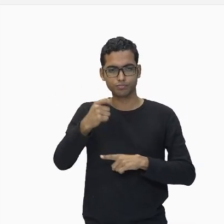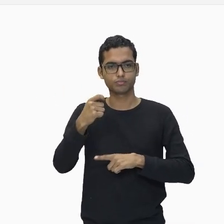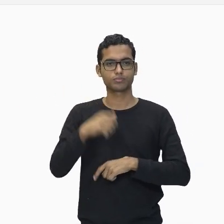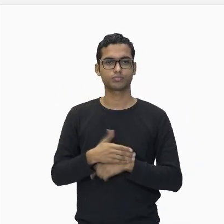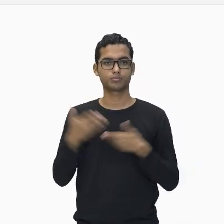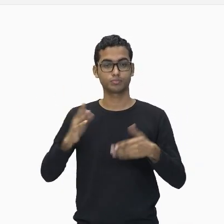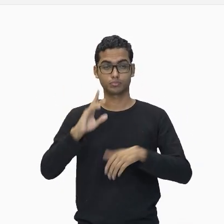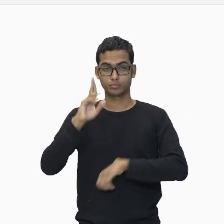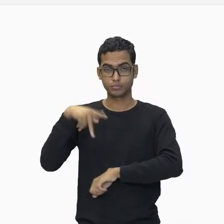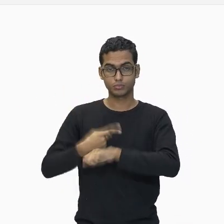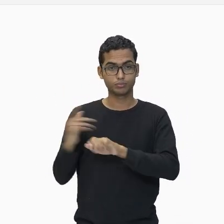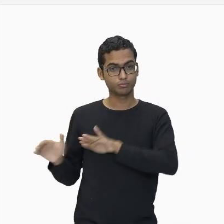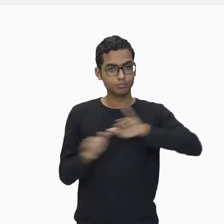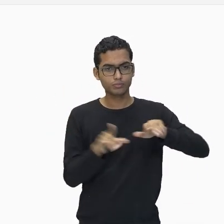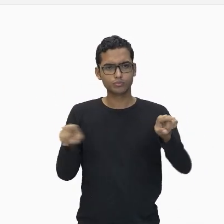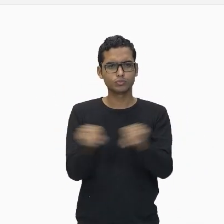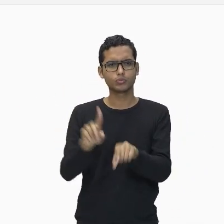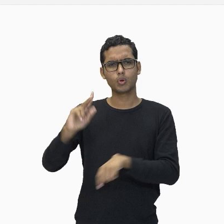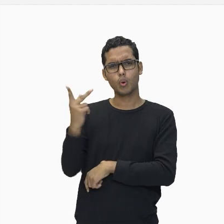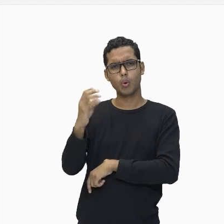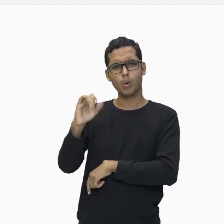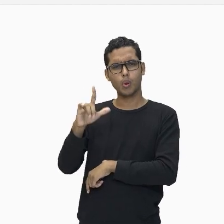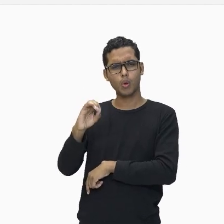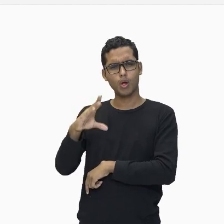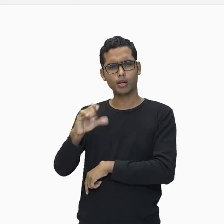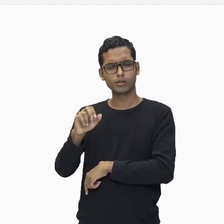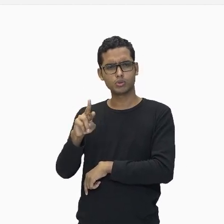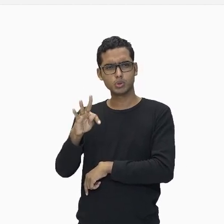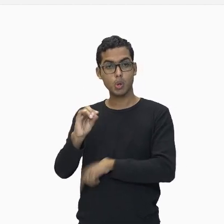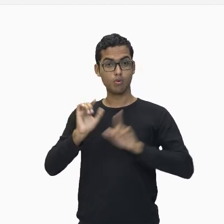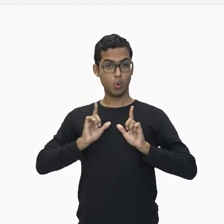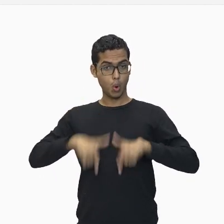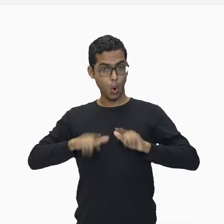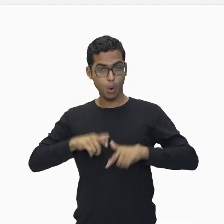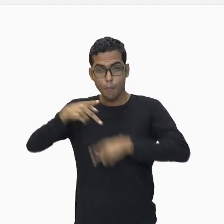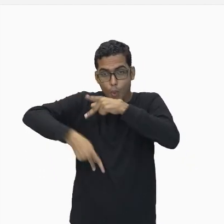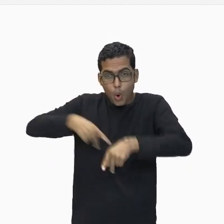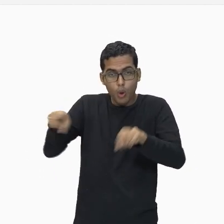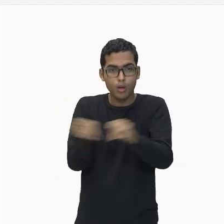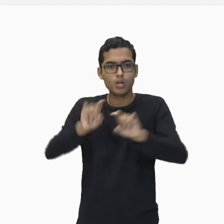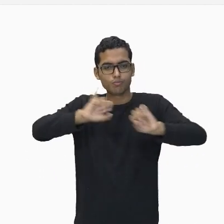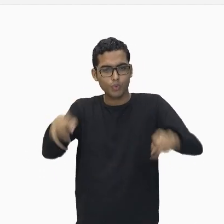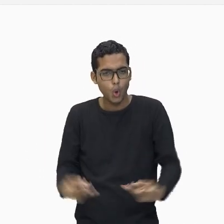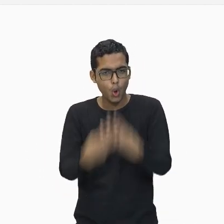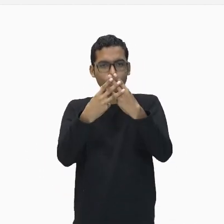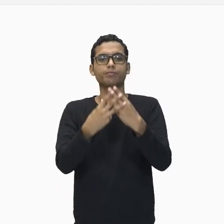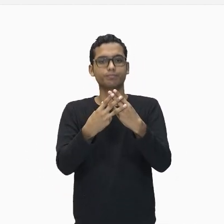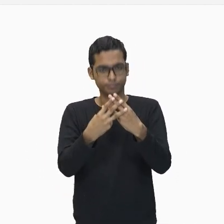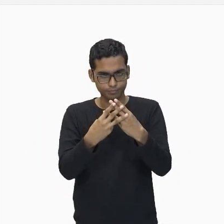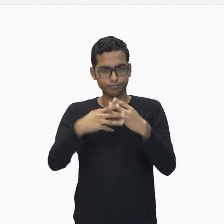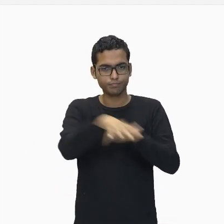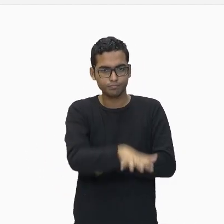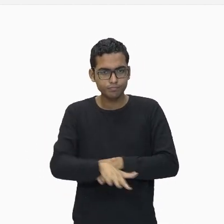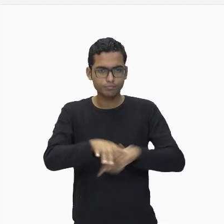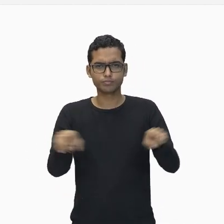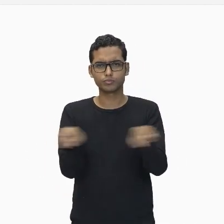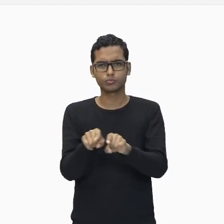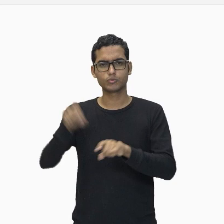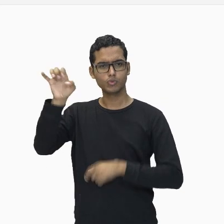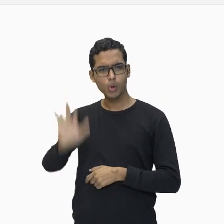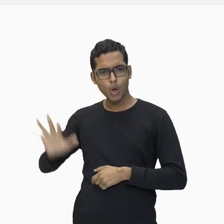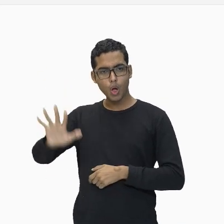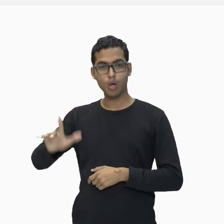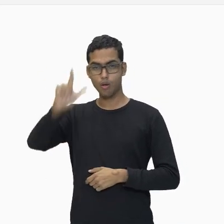em todas as regiões da Europa, dominada pelos alemães, nos campos de concentração empreendida pelo regime nazista de